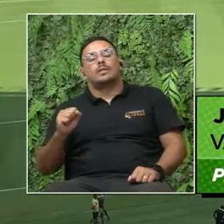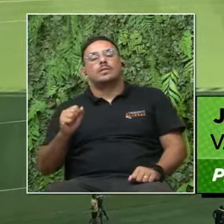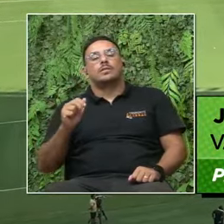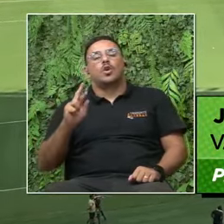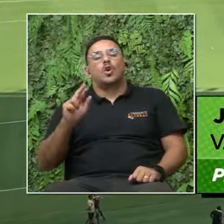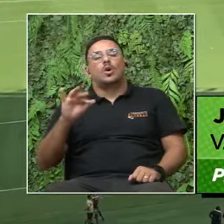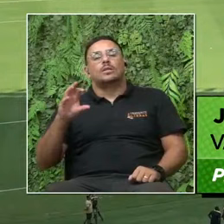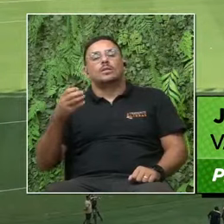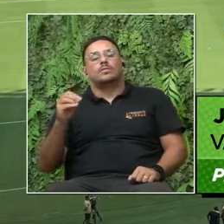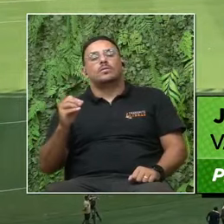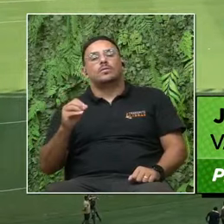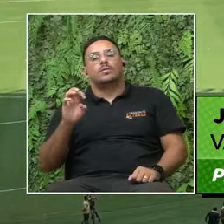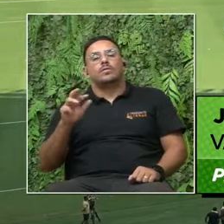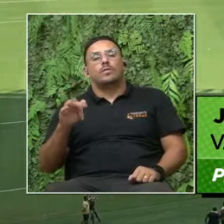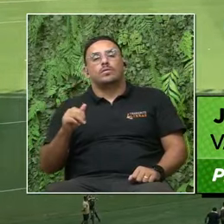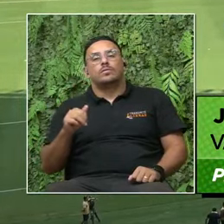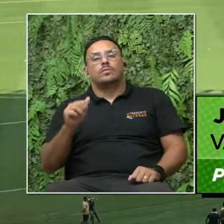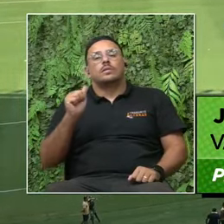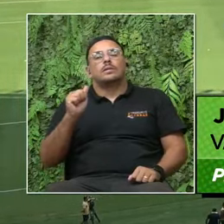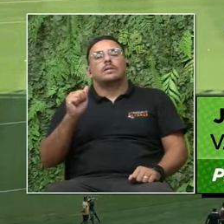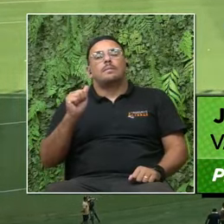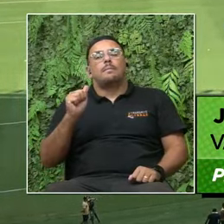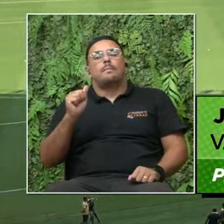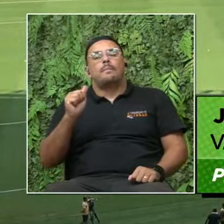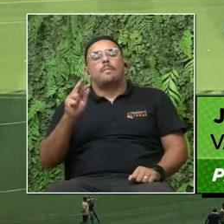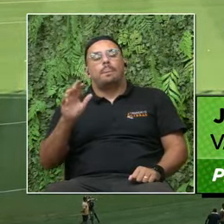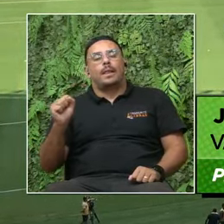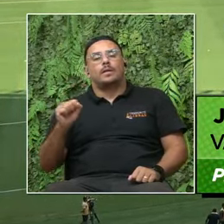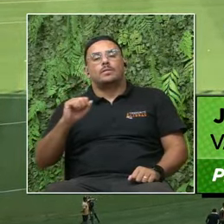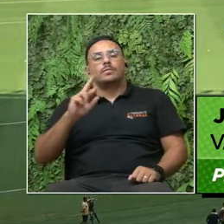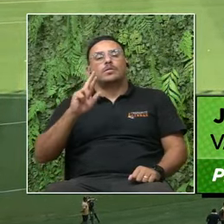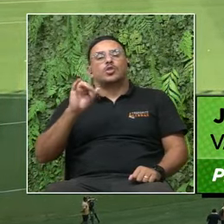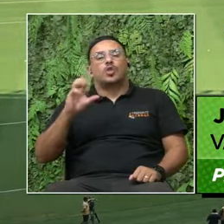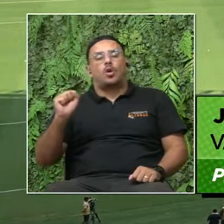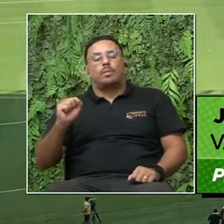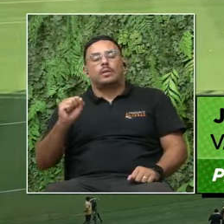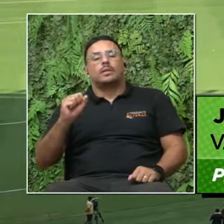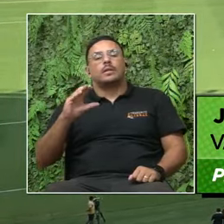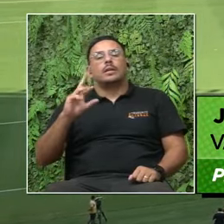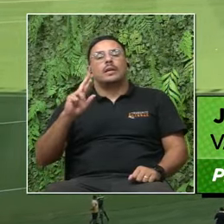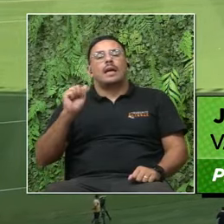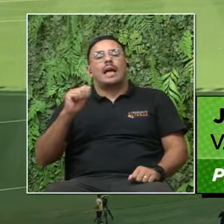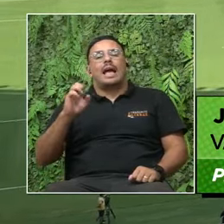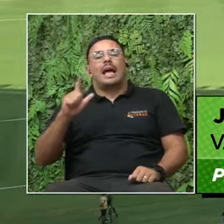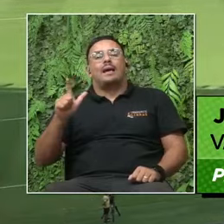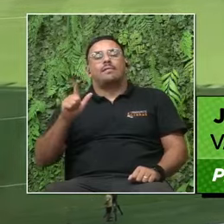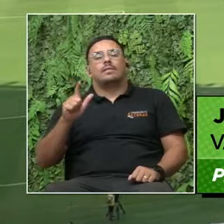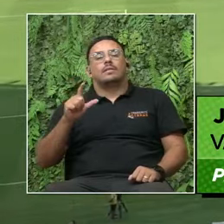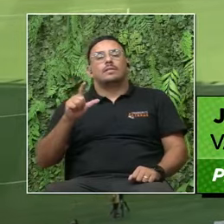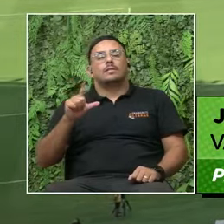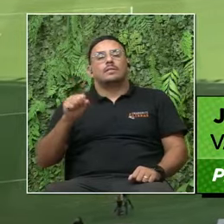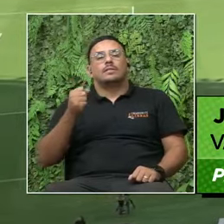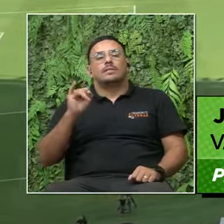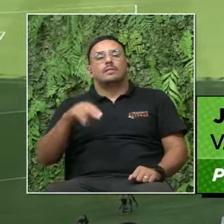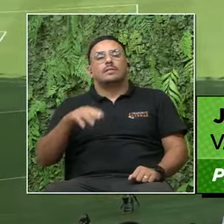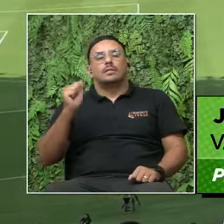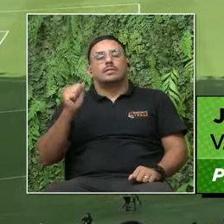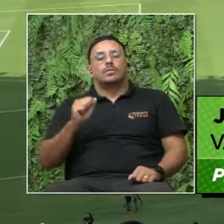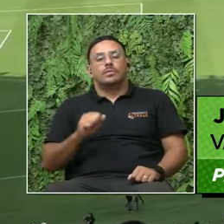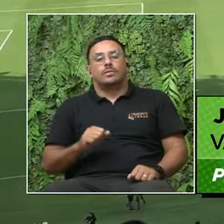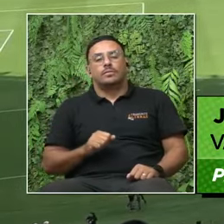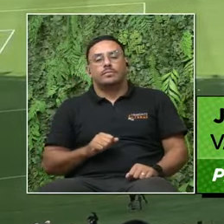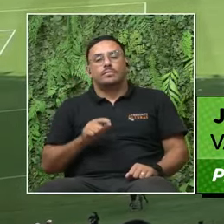rentes Álvaro barreal tem o garoto Robert tem o Rafa Silva e tem o Rafael curupaco papagaio